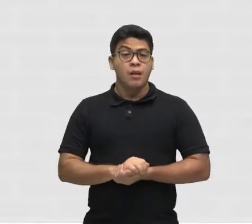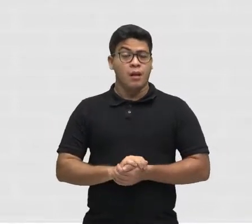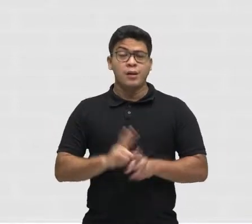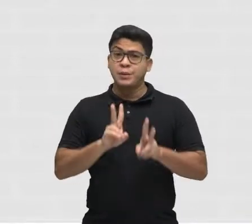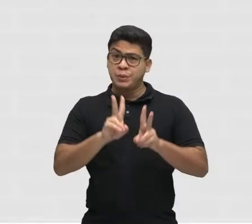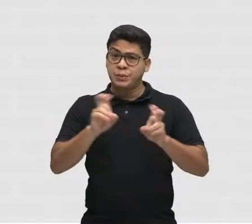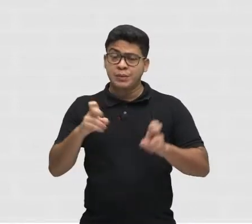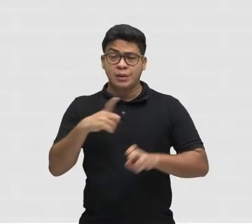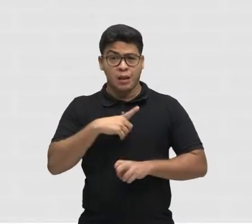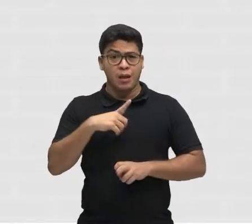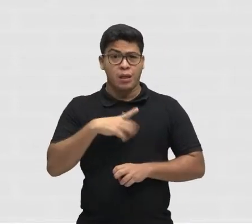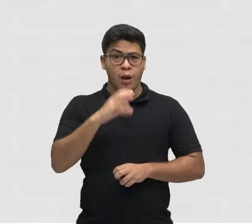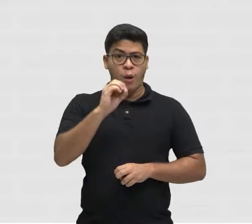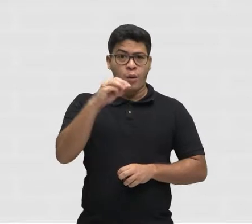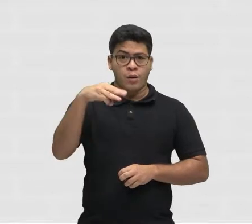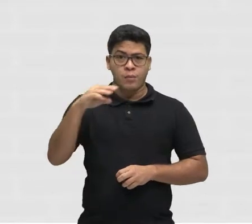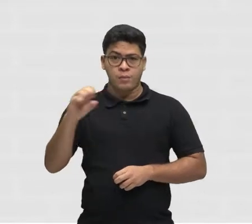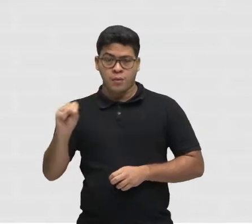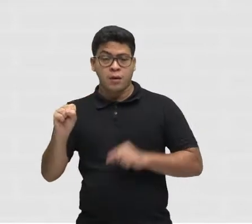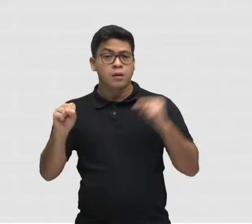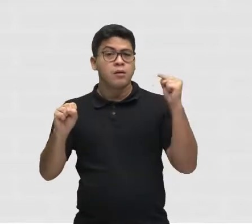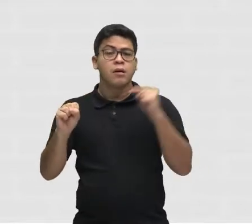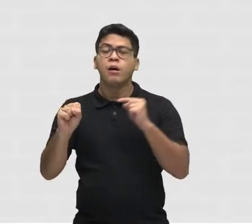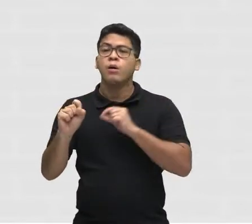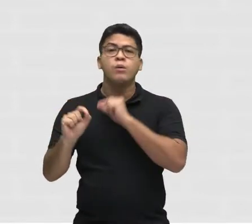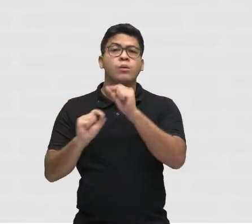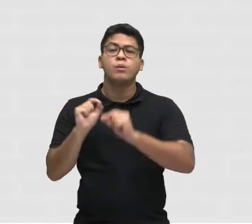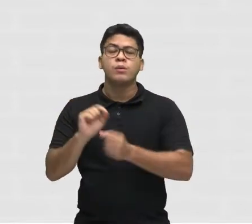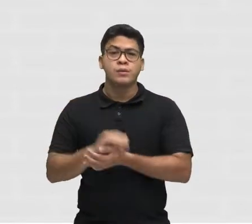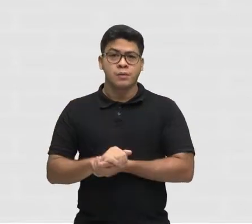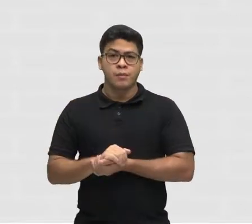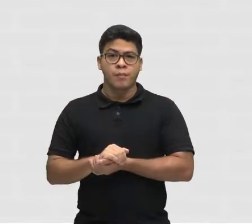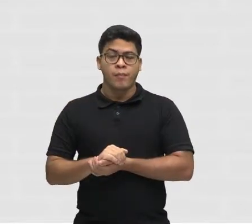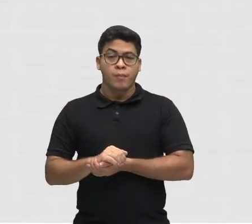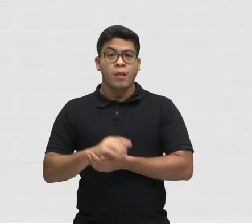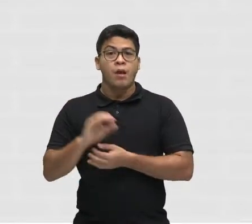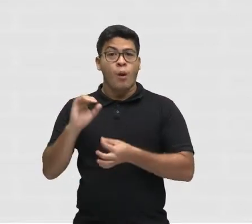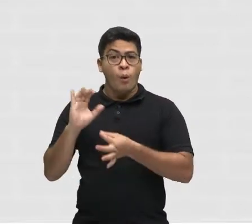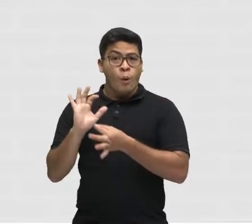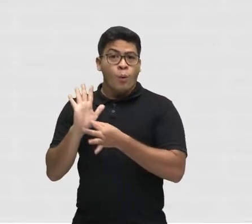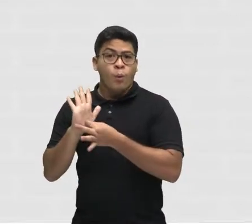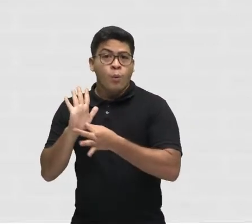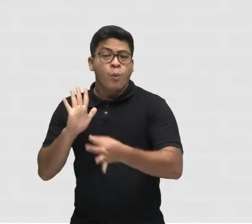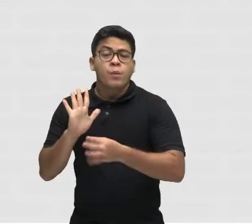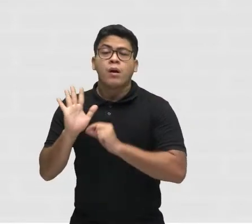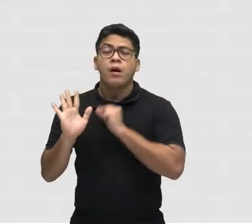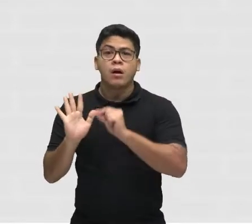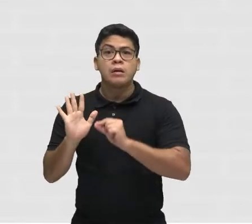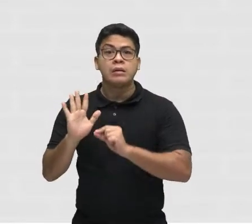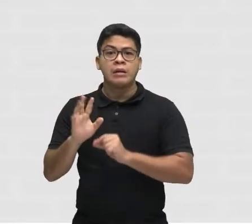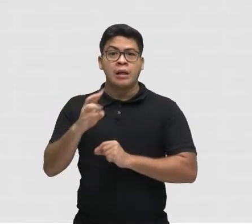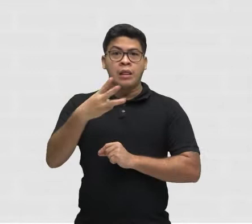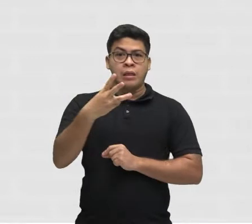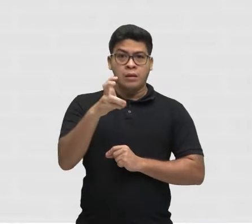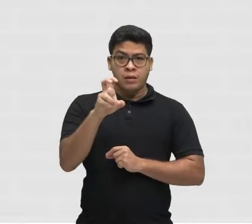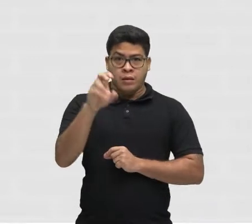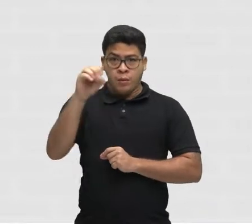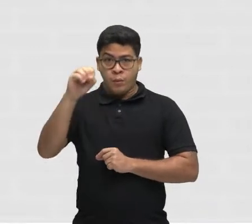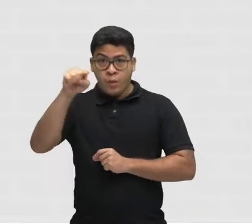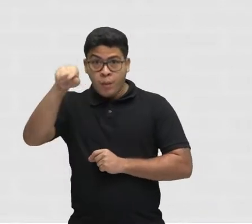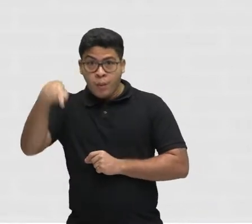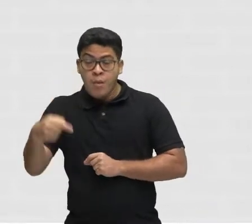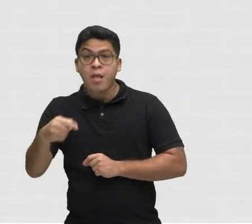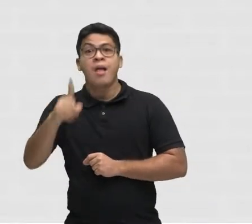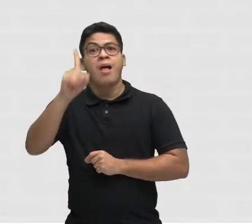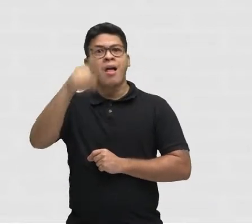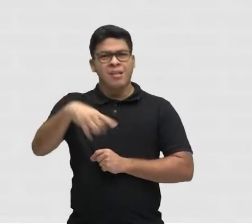gente tem trazido muito essa referência da Organização Mundial de Saúde, cerca de 350 milhões de pessoas no mundo sofrem de